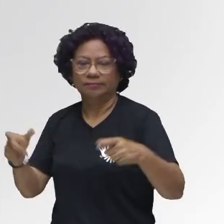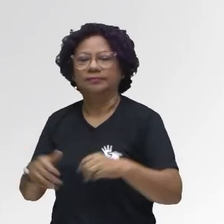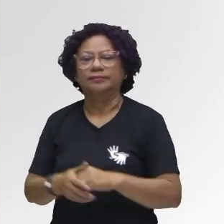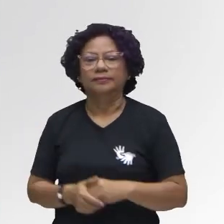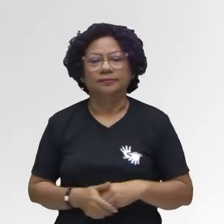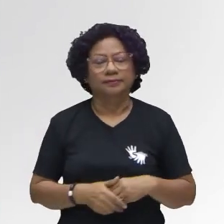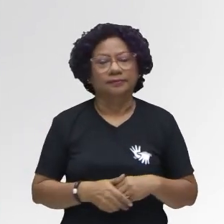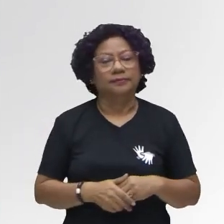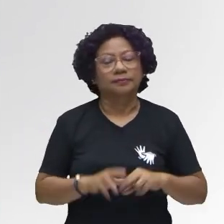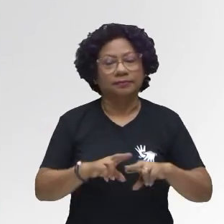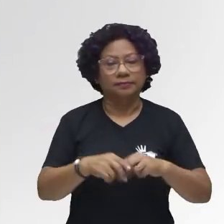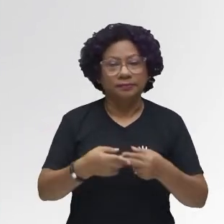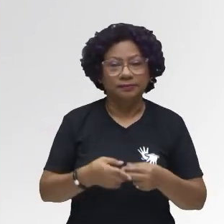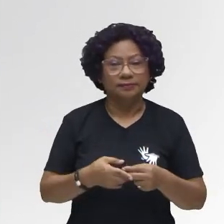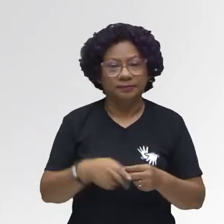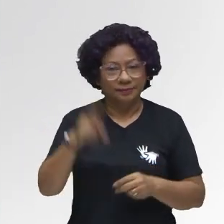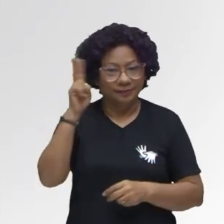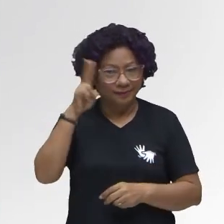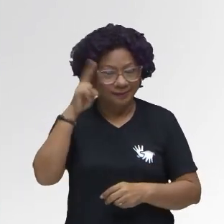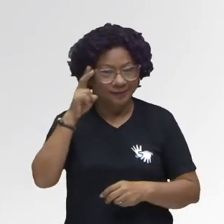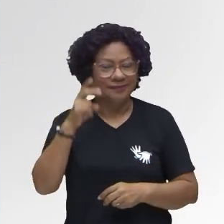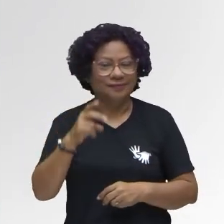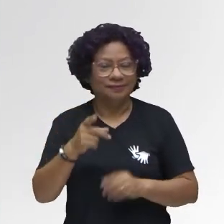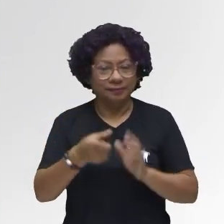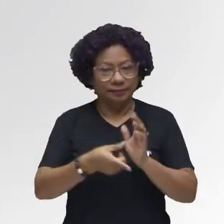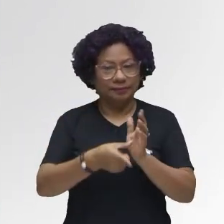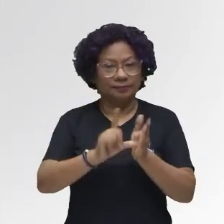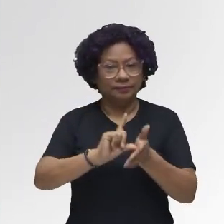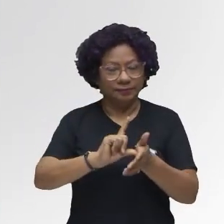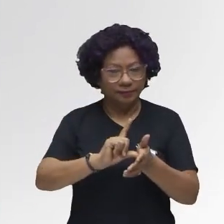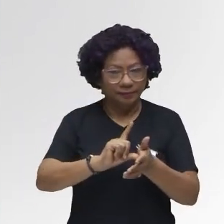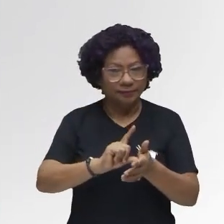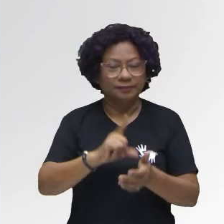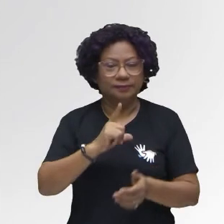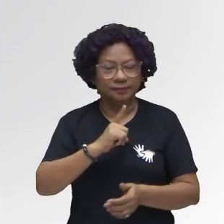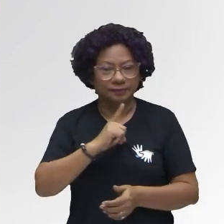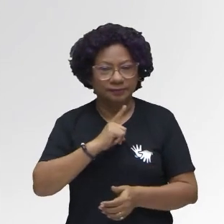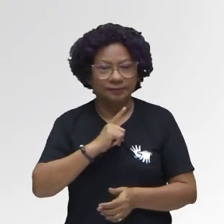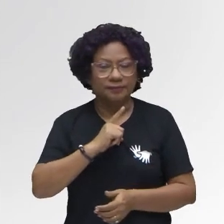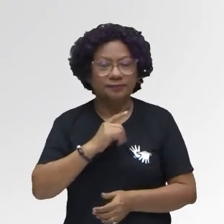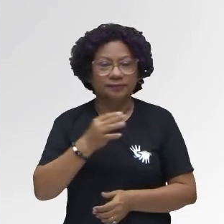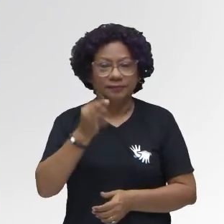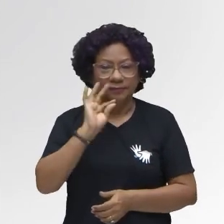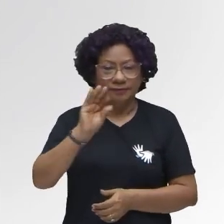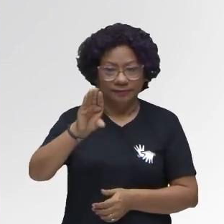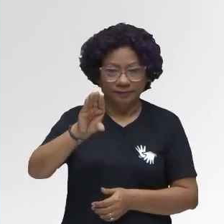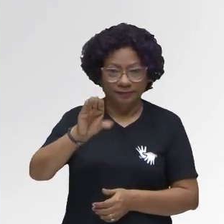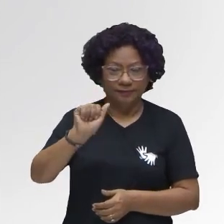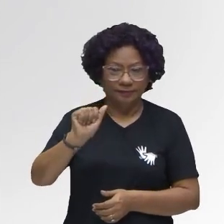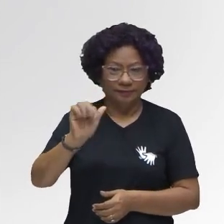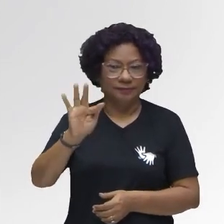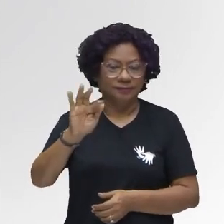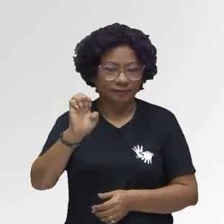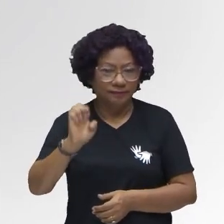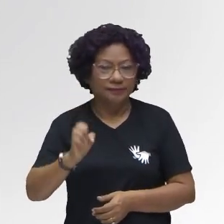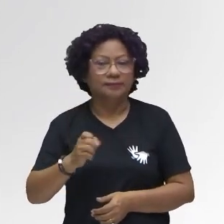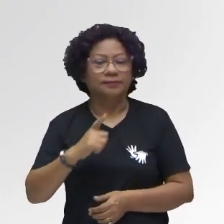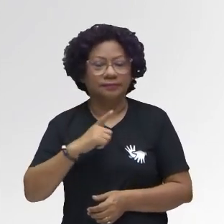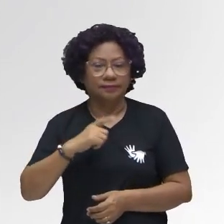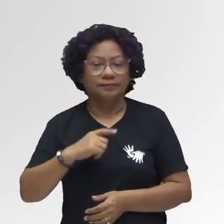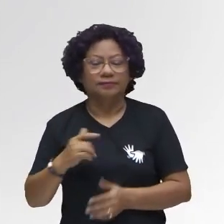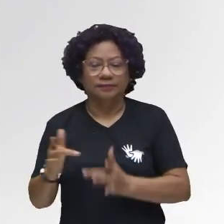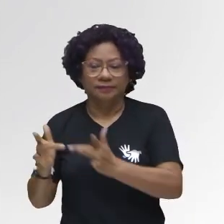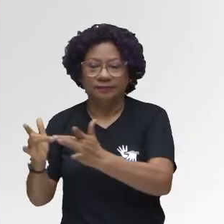O café, lembra que ele colocou as ferrovias e as rodovias interligando diversos lugares e